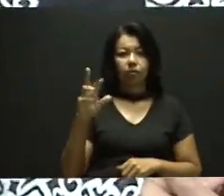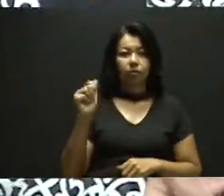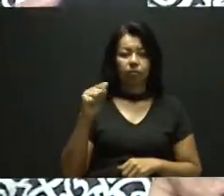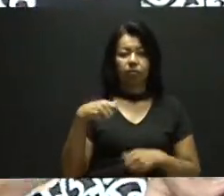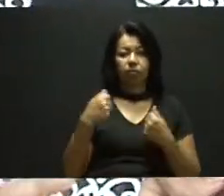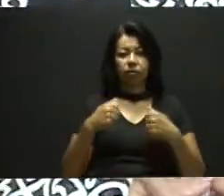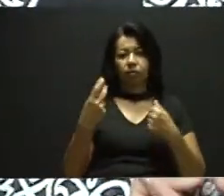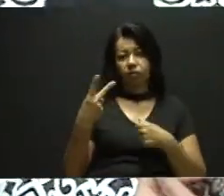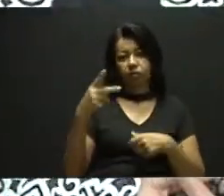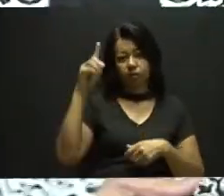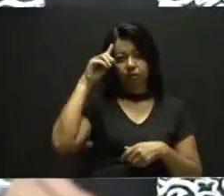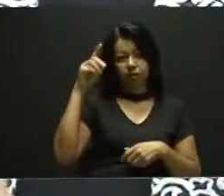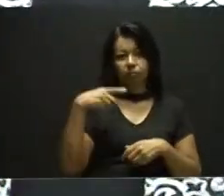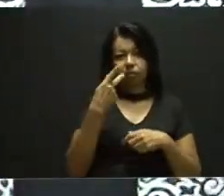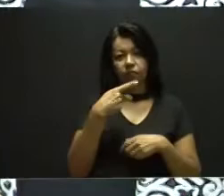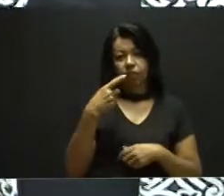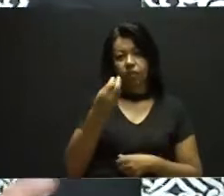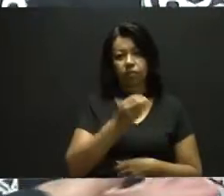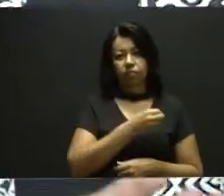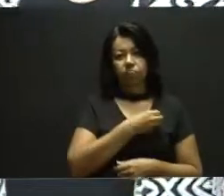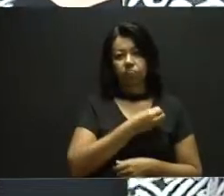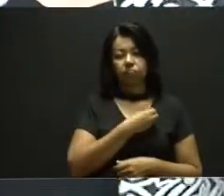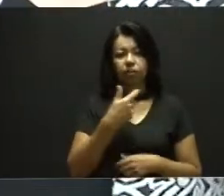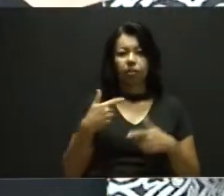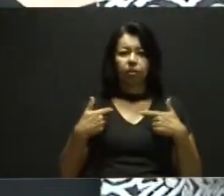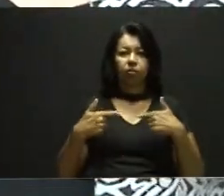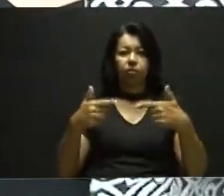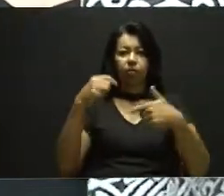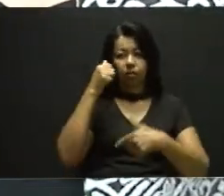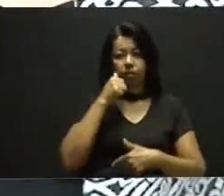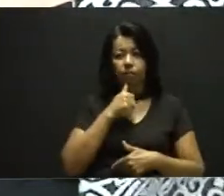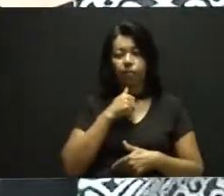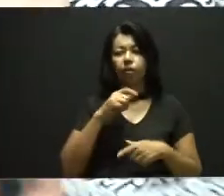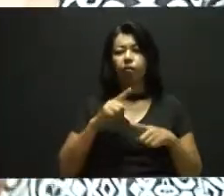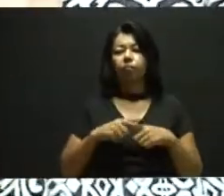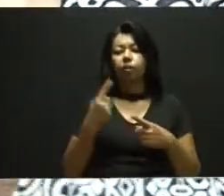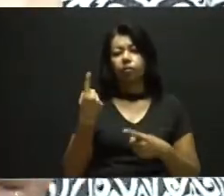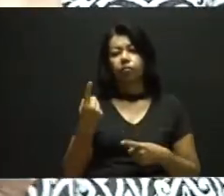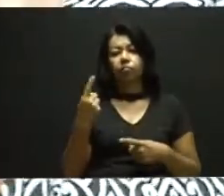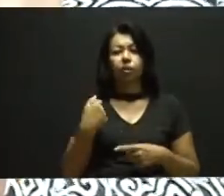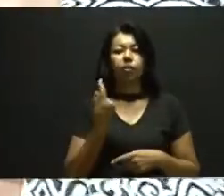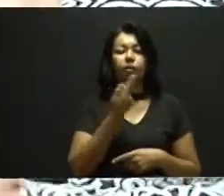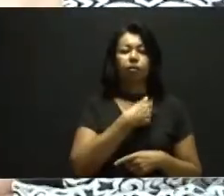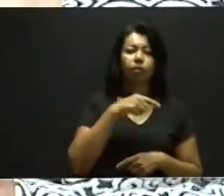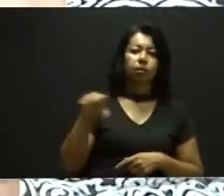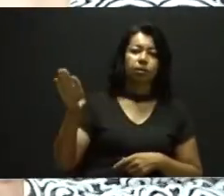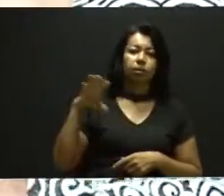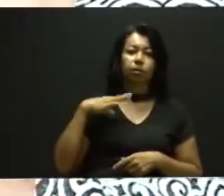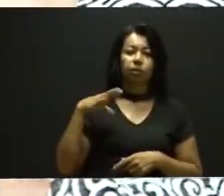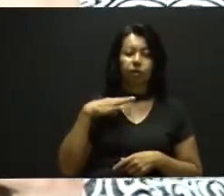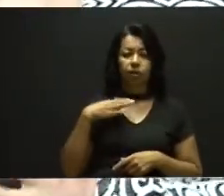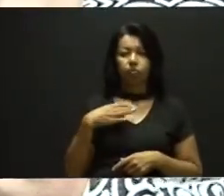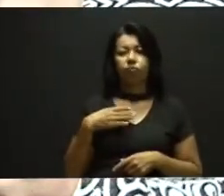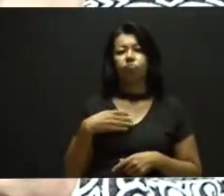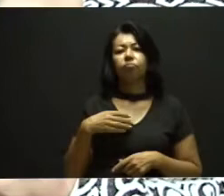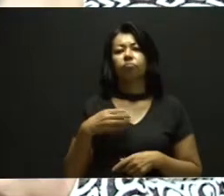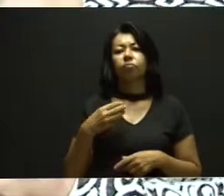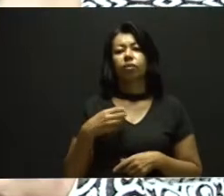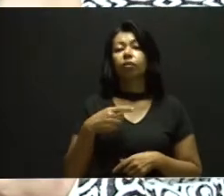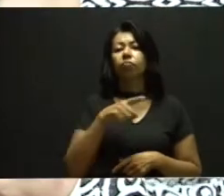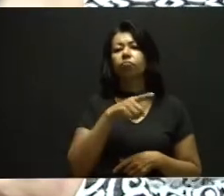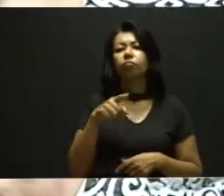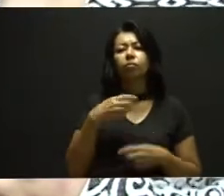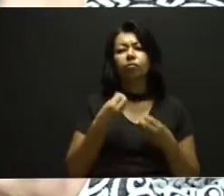dias para contar um pouco da história dela pela luta desta mulher brilhante mais uma da nossa cidade enfim como é que a senhora está se